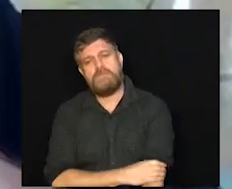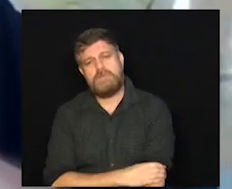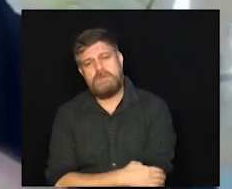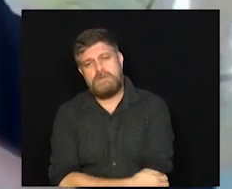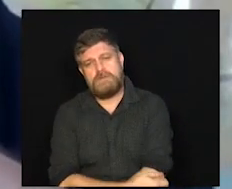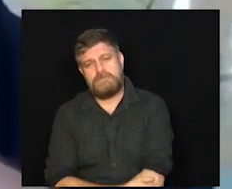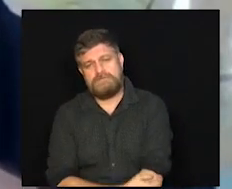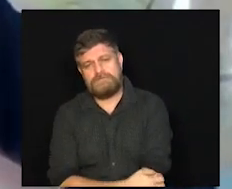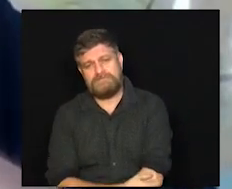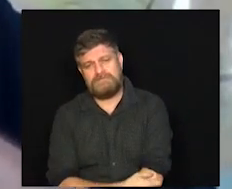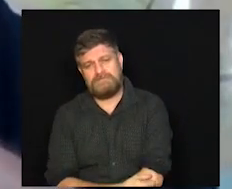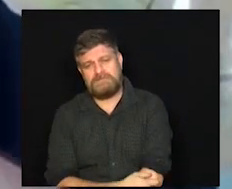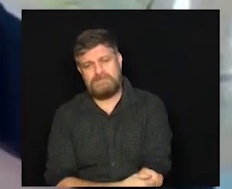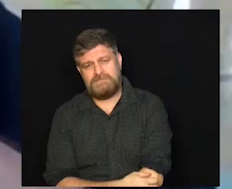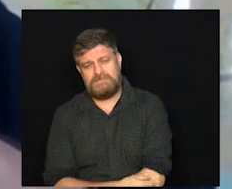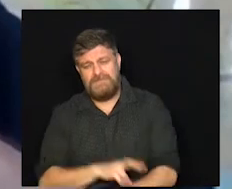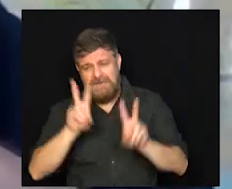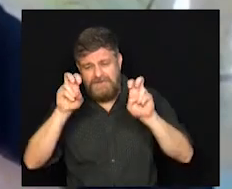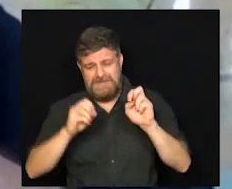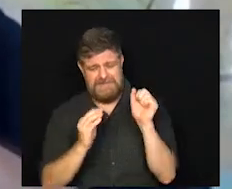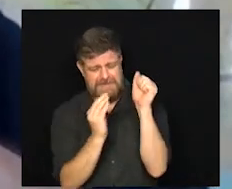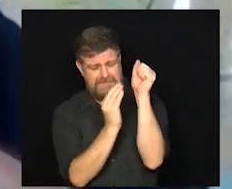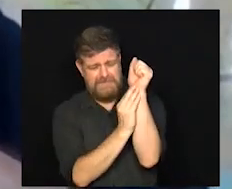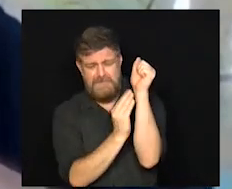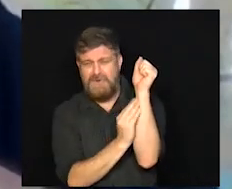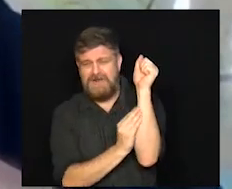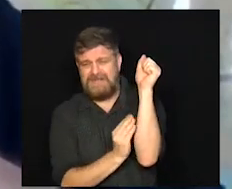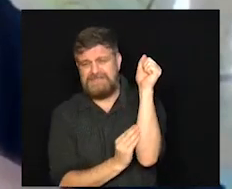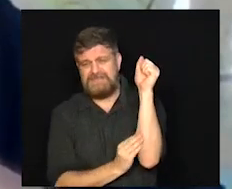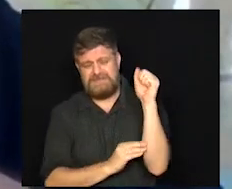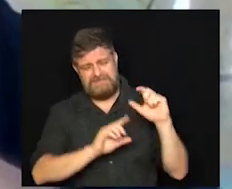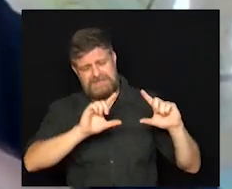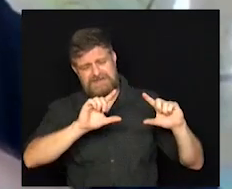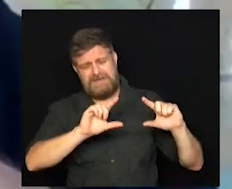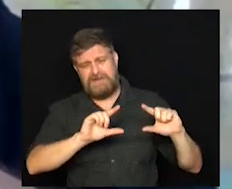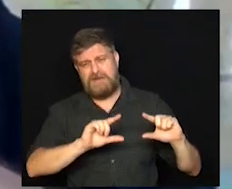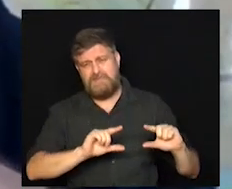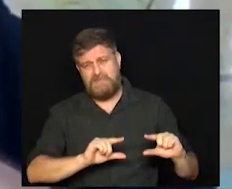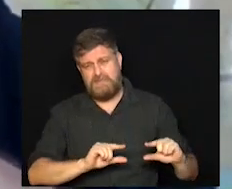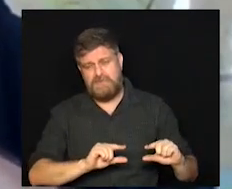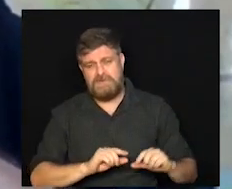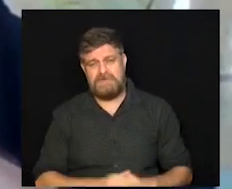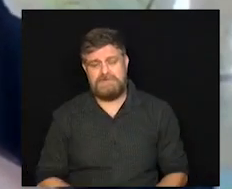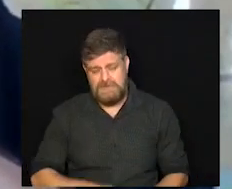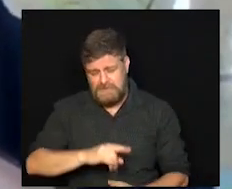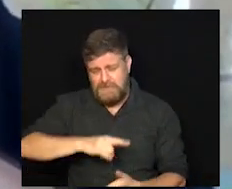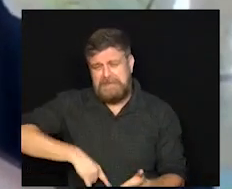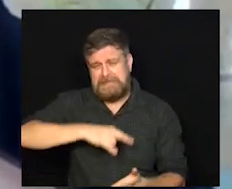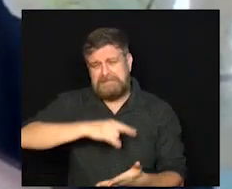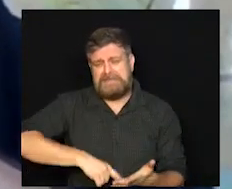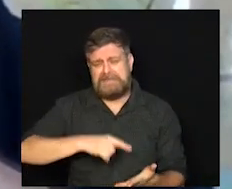essa questão da desburocratização. De fato,